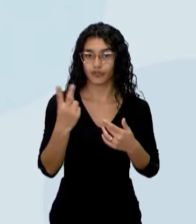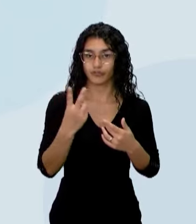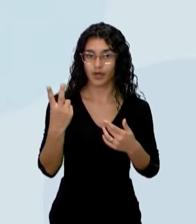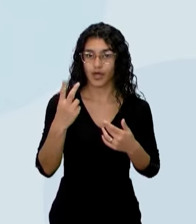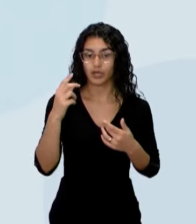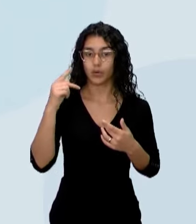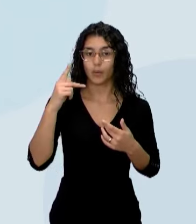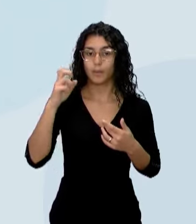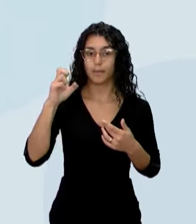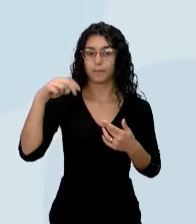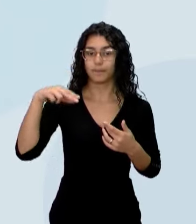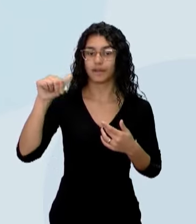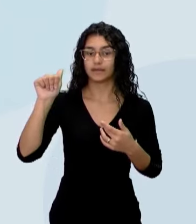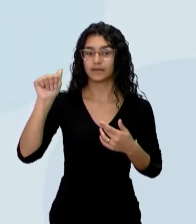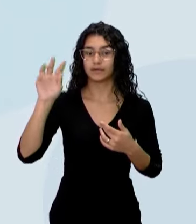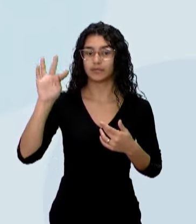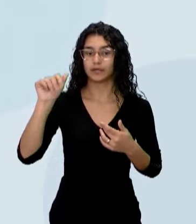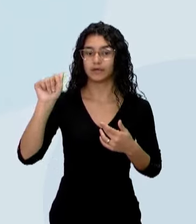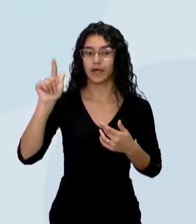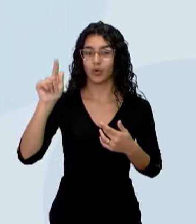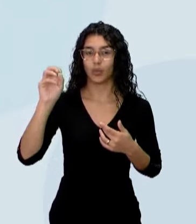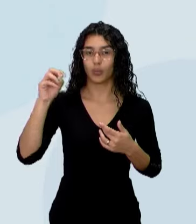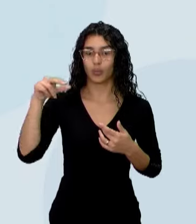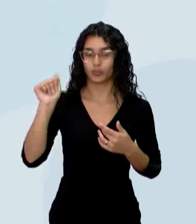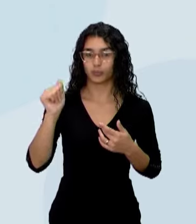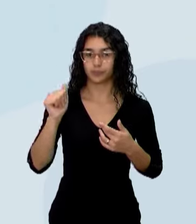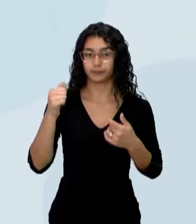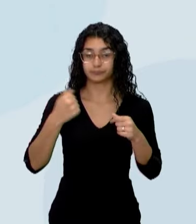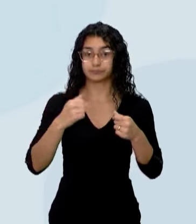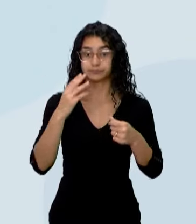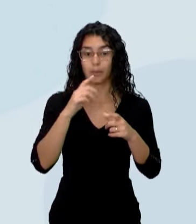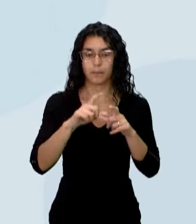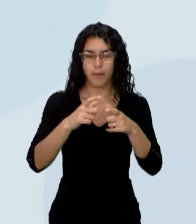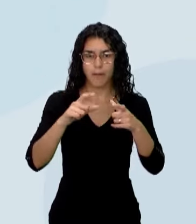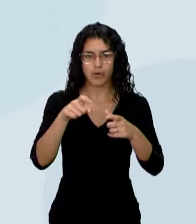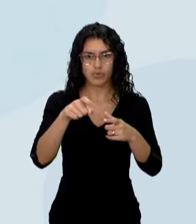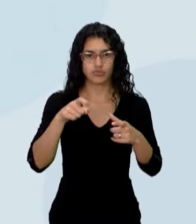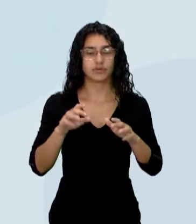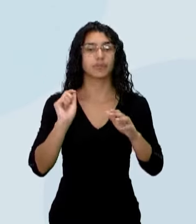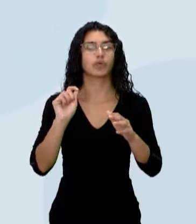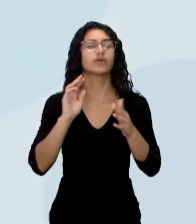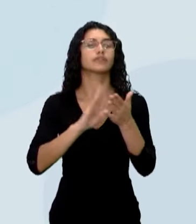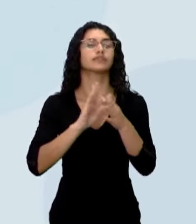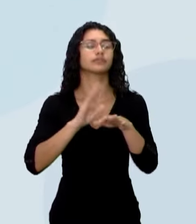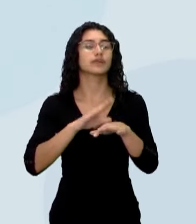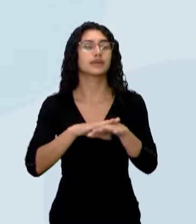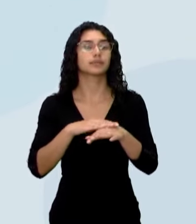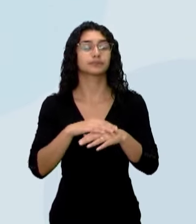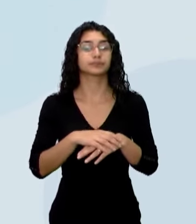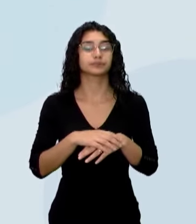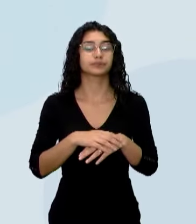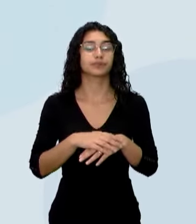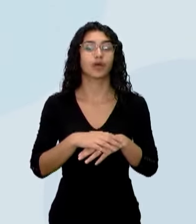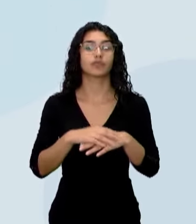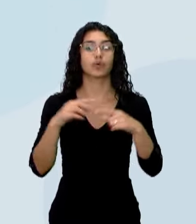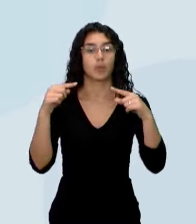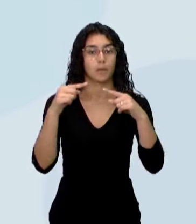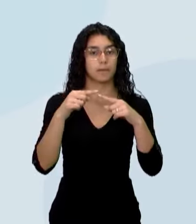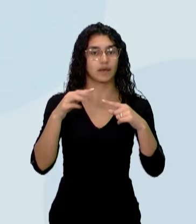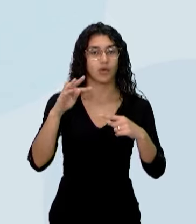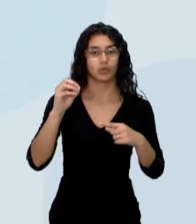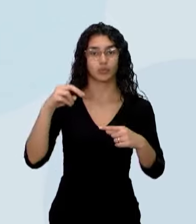um ângulo OPV, né, oposto pelo vértice. Ele é mais abertinho aí que o x. Então, o que eu vou fazer? Eu vou combinar ali com o Tony, que a